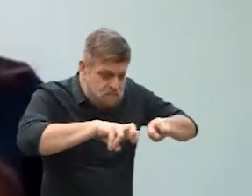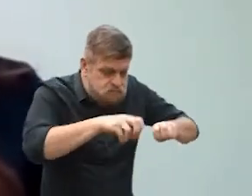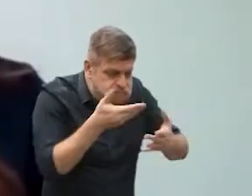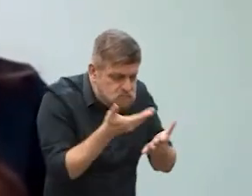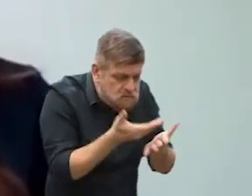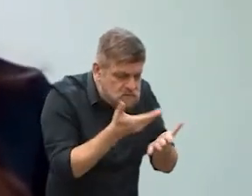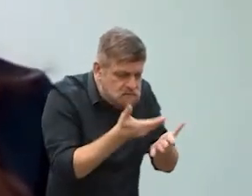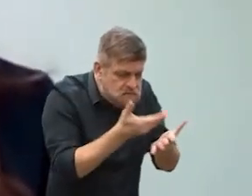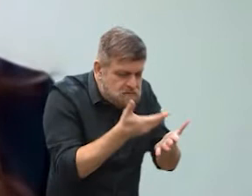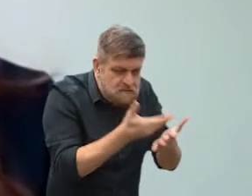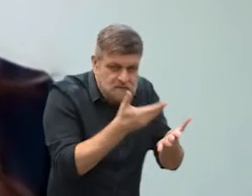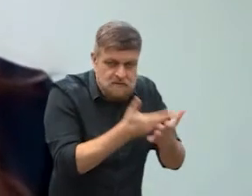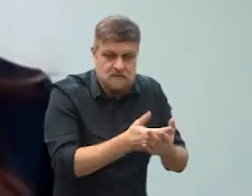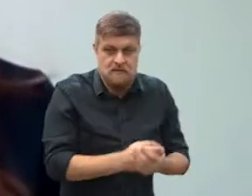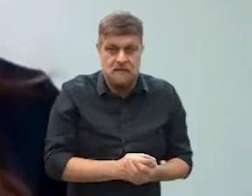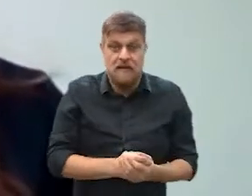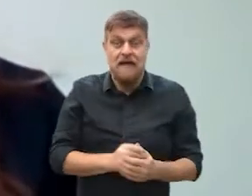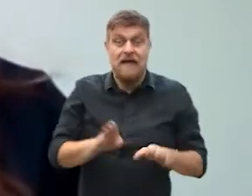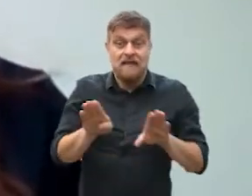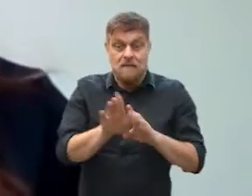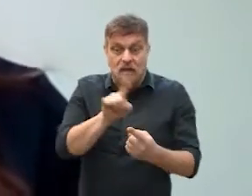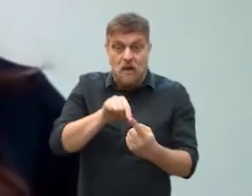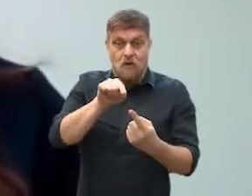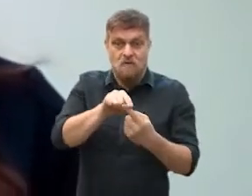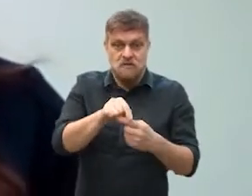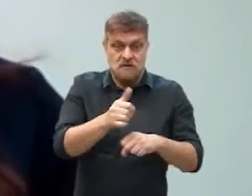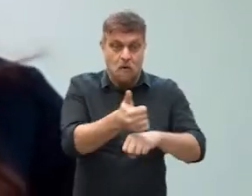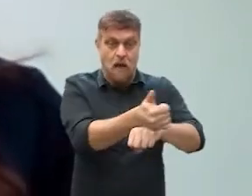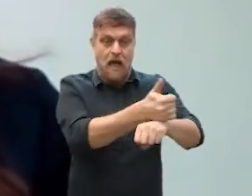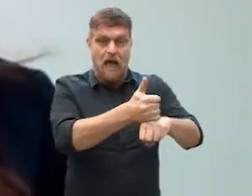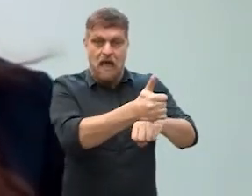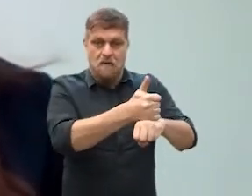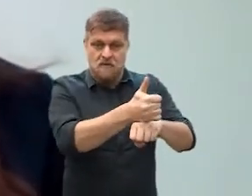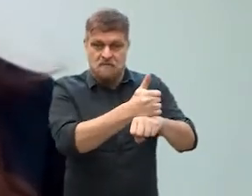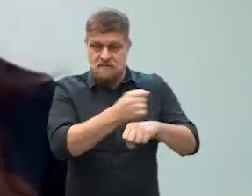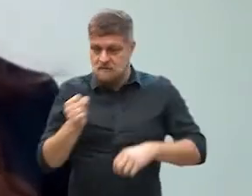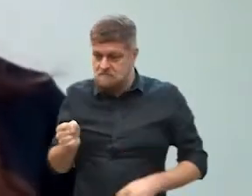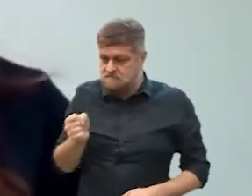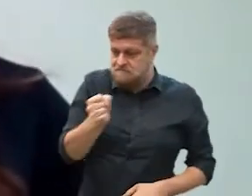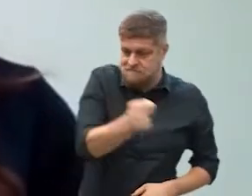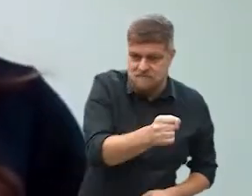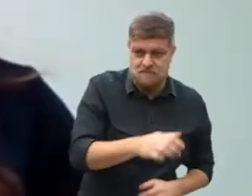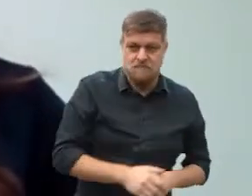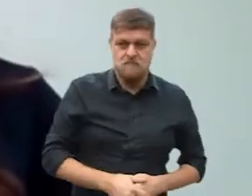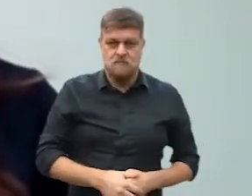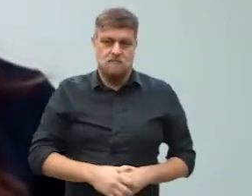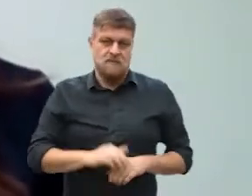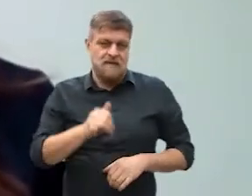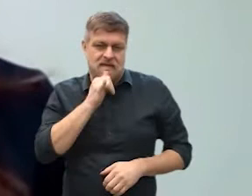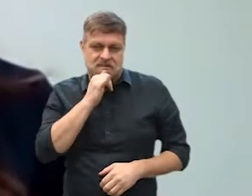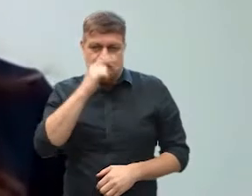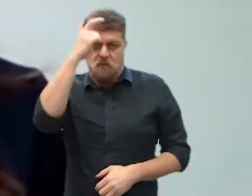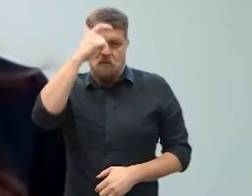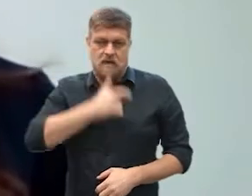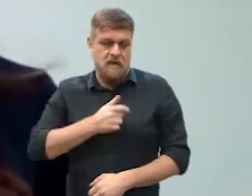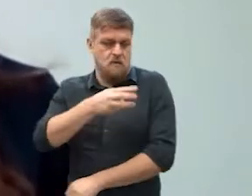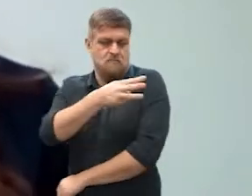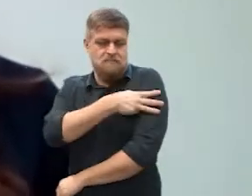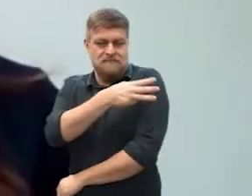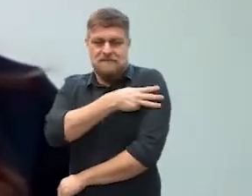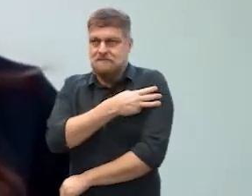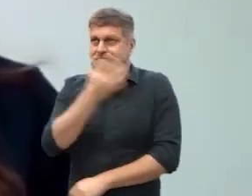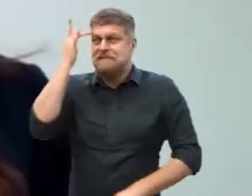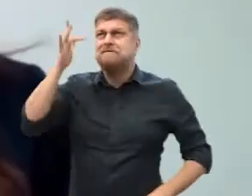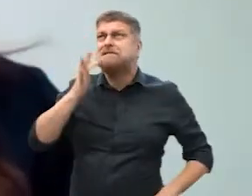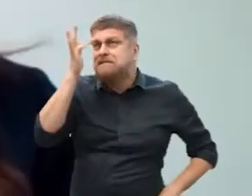e também prepara eles para o mundo profissional, né? Então, eu sou uma estudante hoje do ensino médio, eu estou começando aqui no ensino médio, eu não sei muito bem